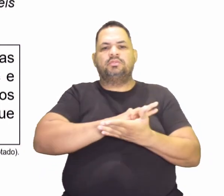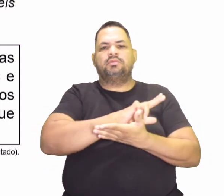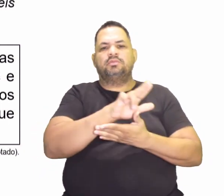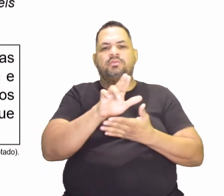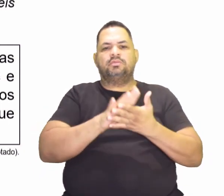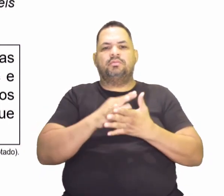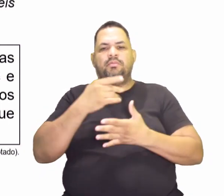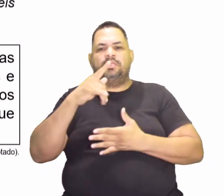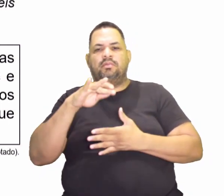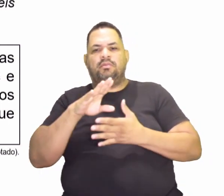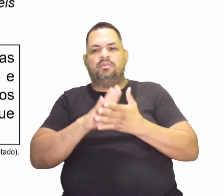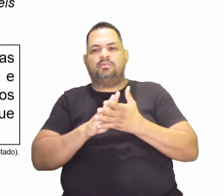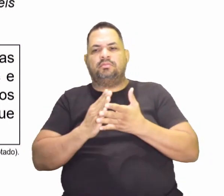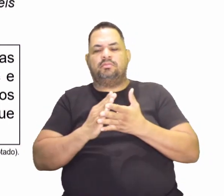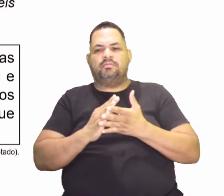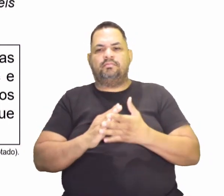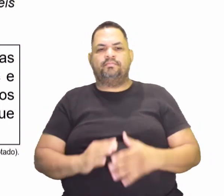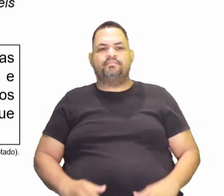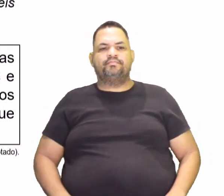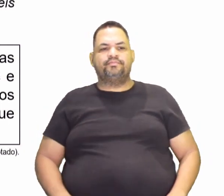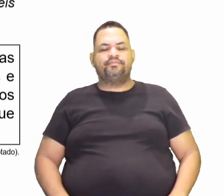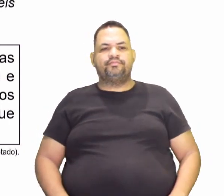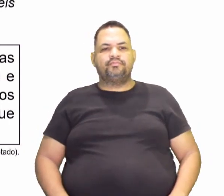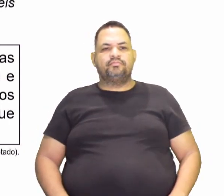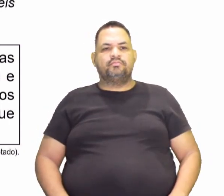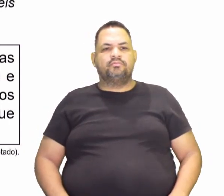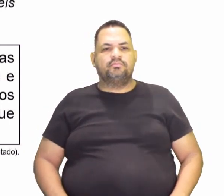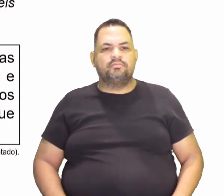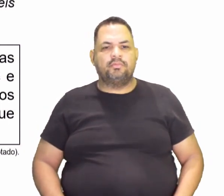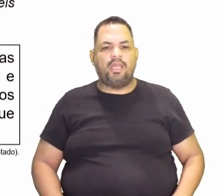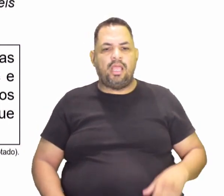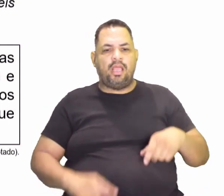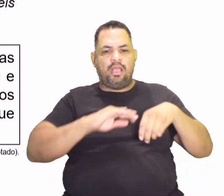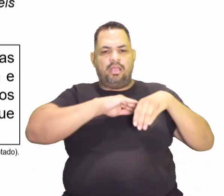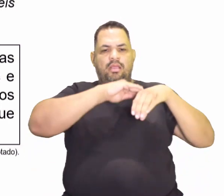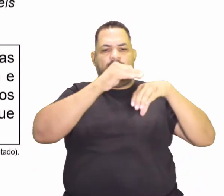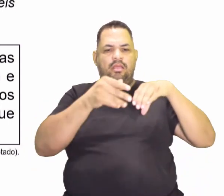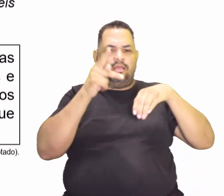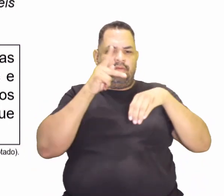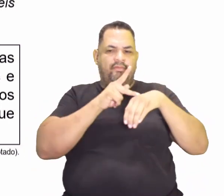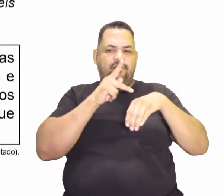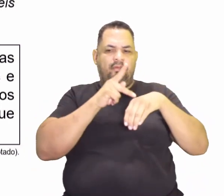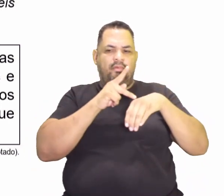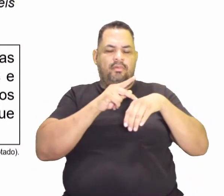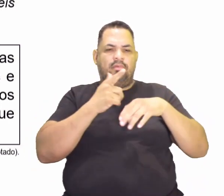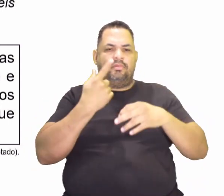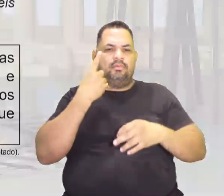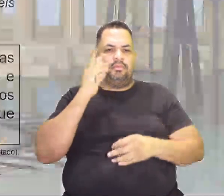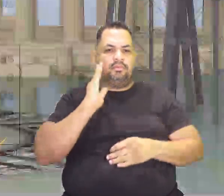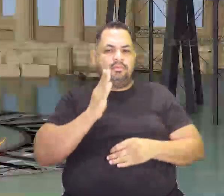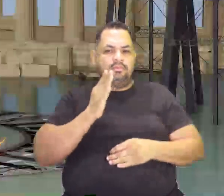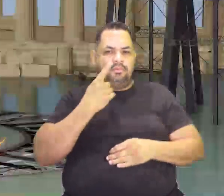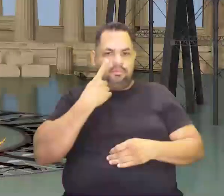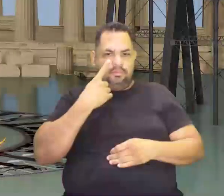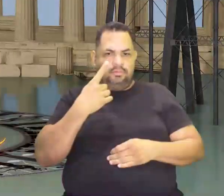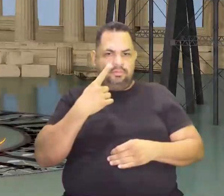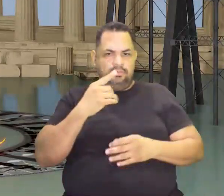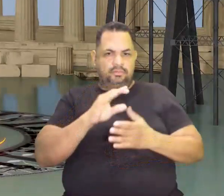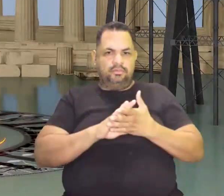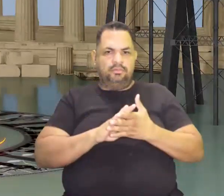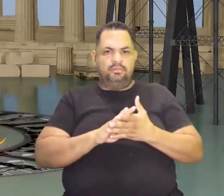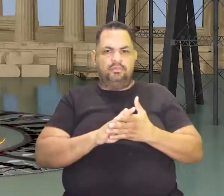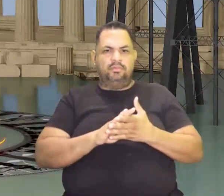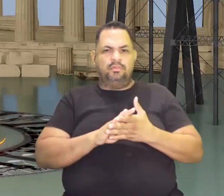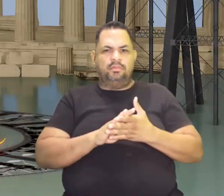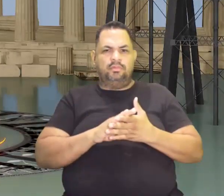até certo ponto de um acaso. Então esse é da caverna, gente. Já ouviram falar daquela